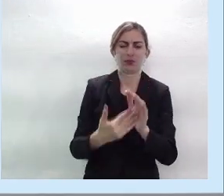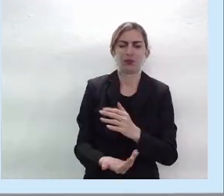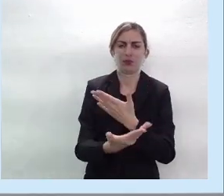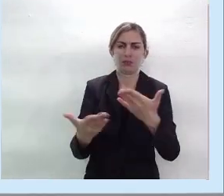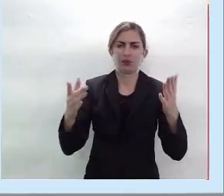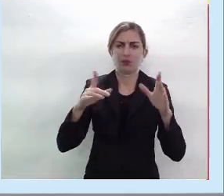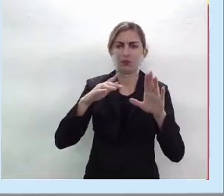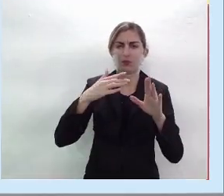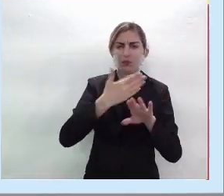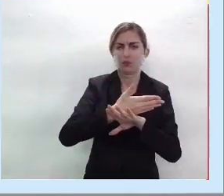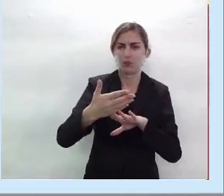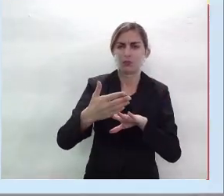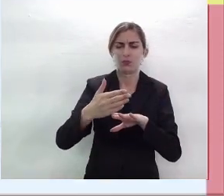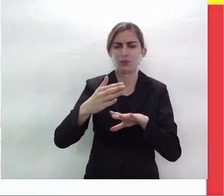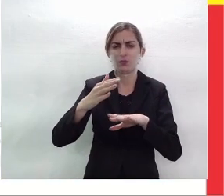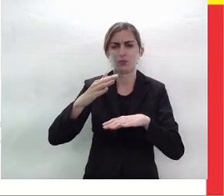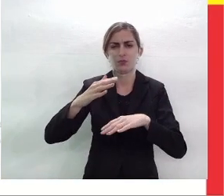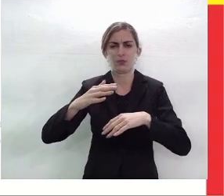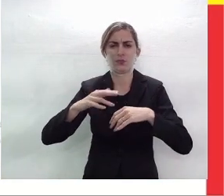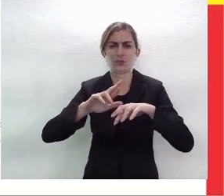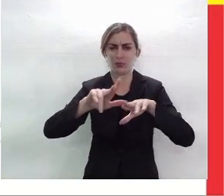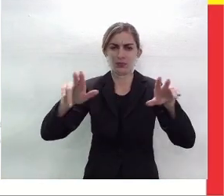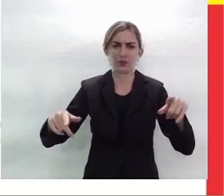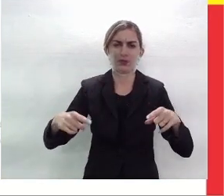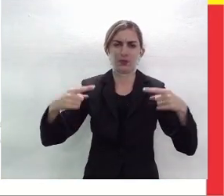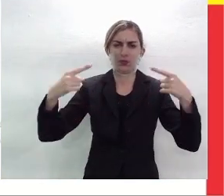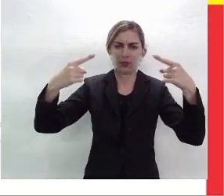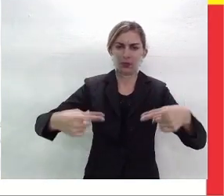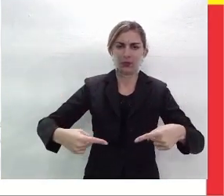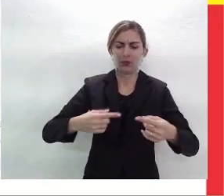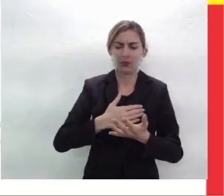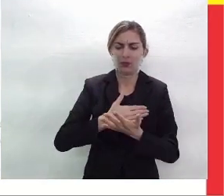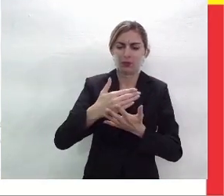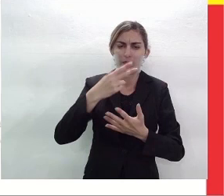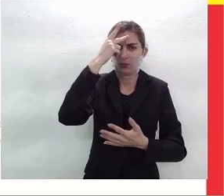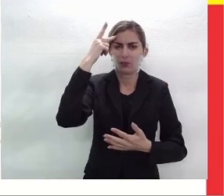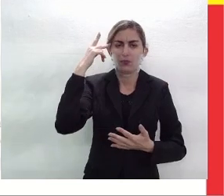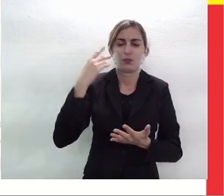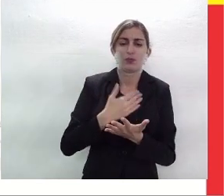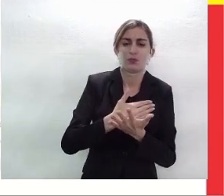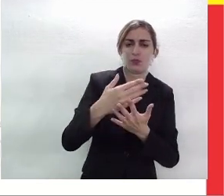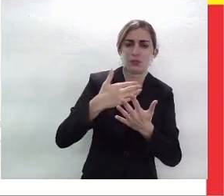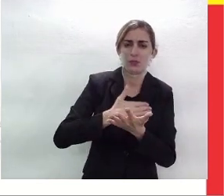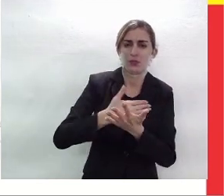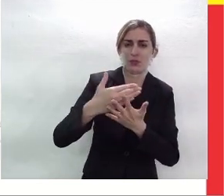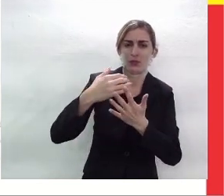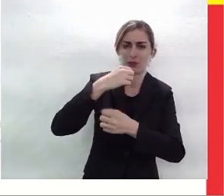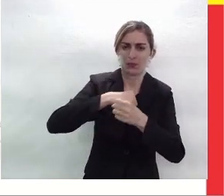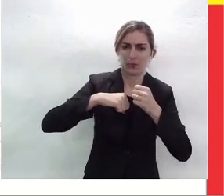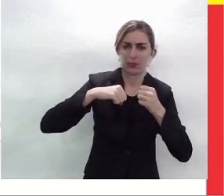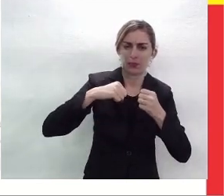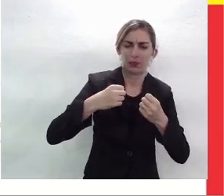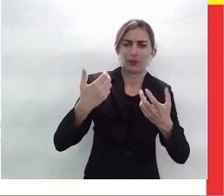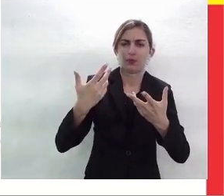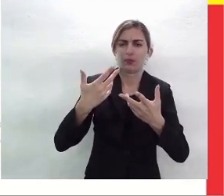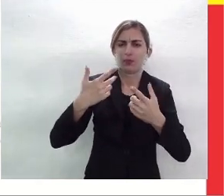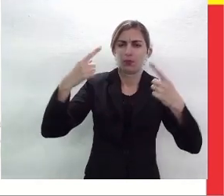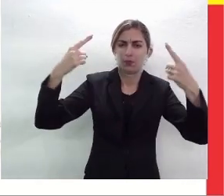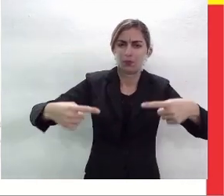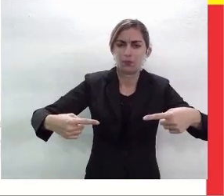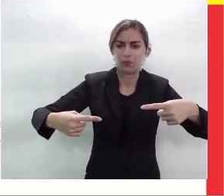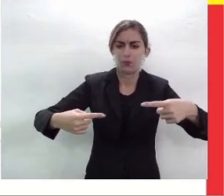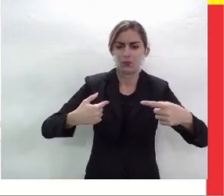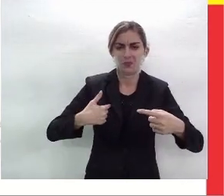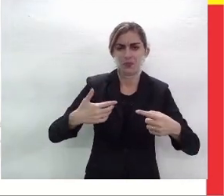existem os estilos de luta, que seriam mais relacionados ao início da luta, como a pessoa gosta de iniciar a luta, porque no meio da luta,